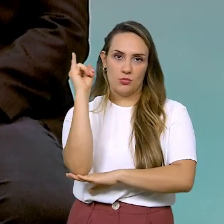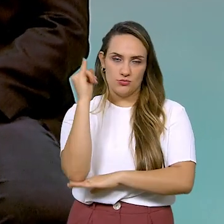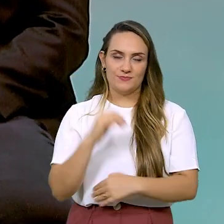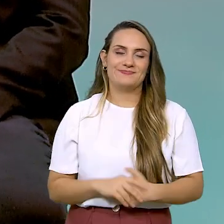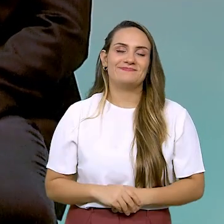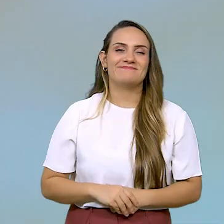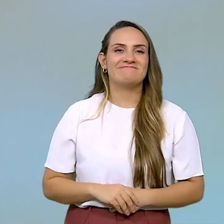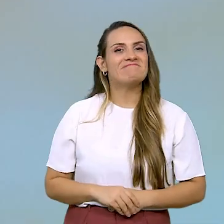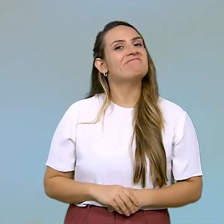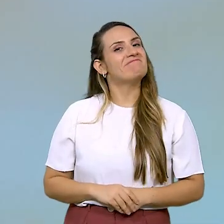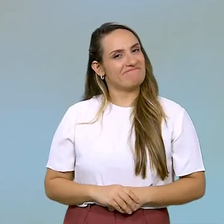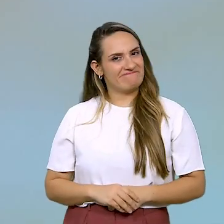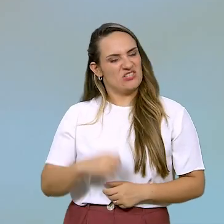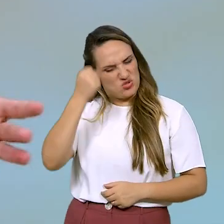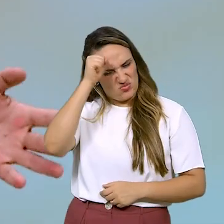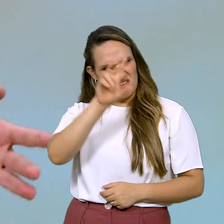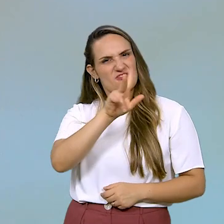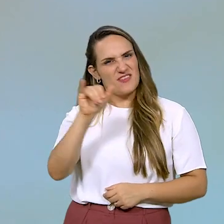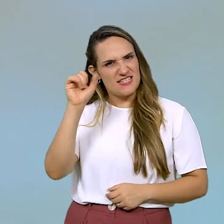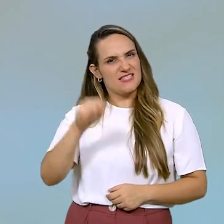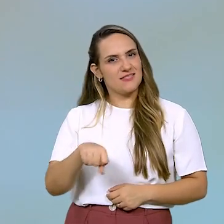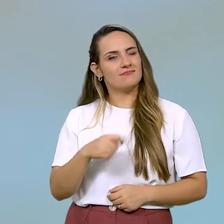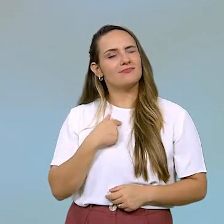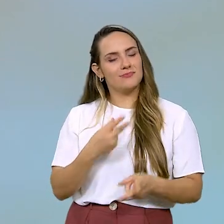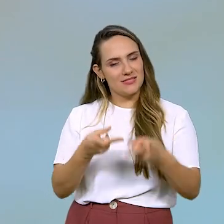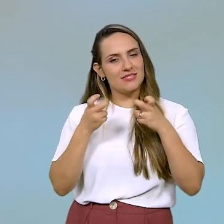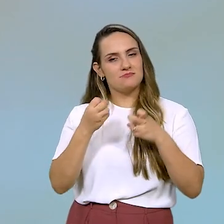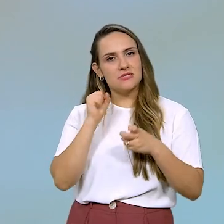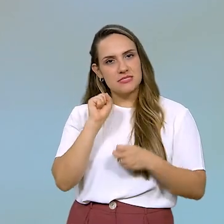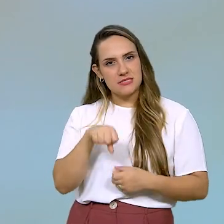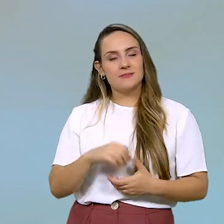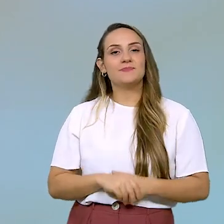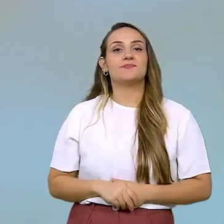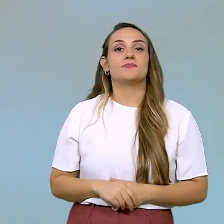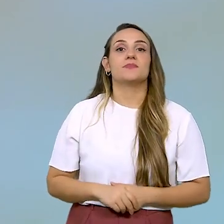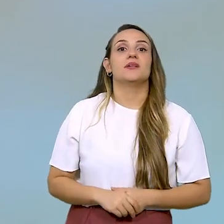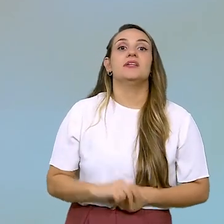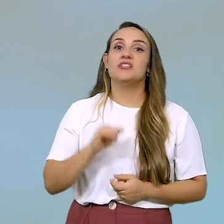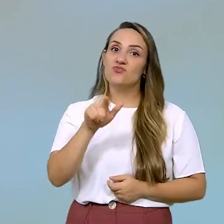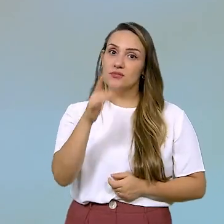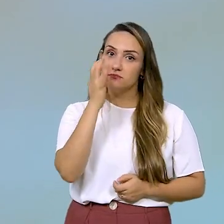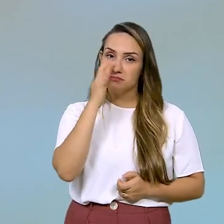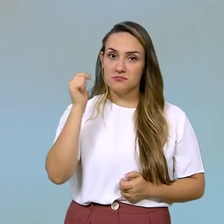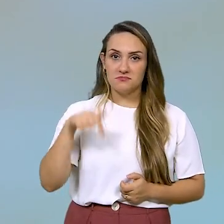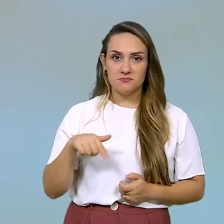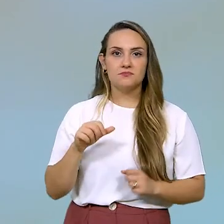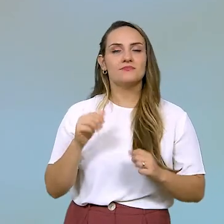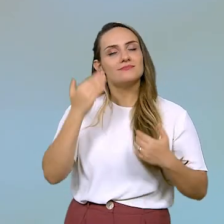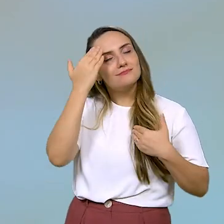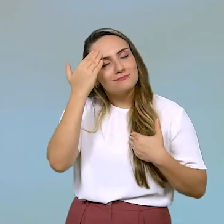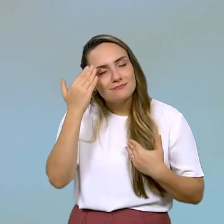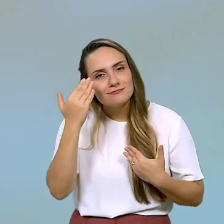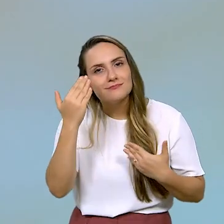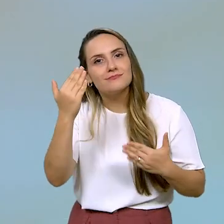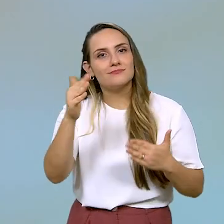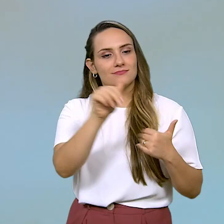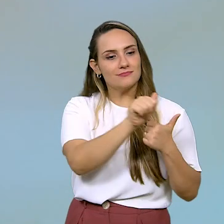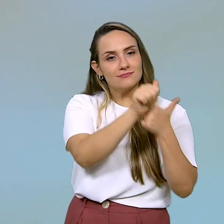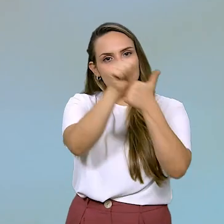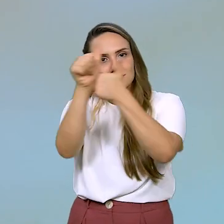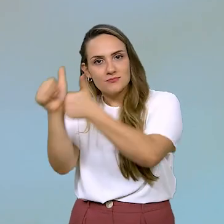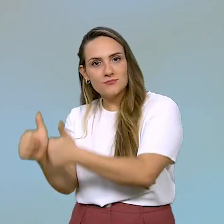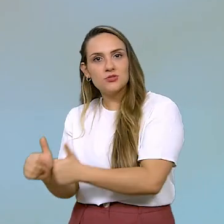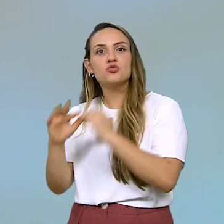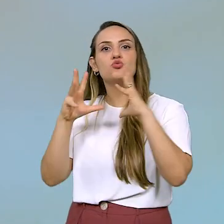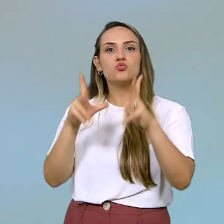no setor tributário. Seu canal vai ser um sucesso. Pelo programa de hoje, a gente já pode prever isso. E você que assistiu o nosso programa, eu